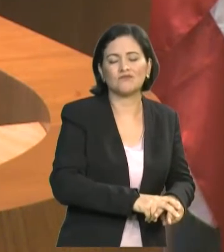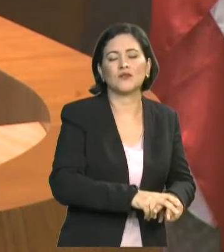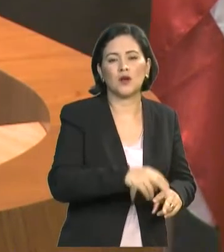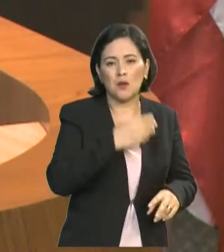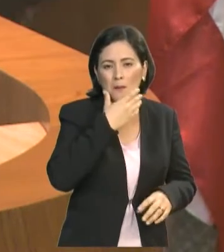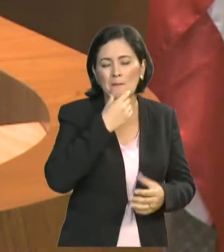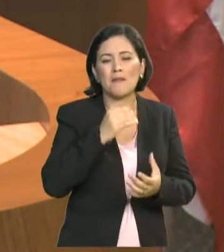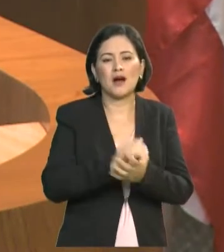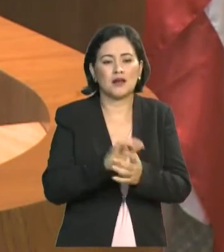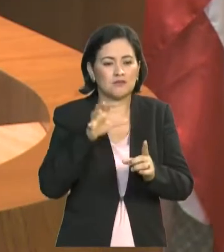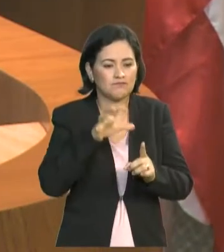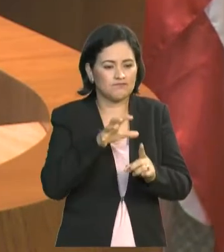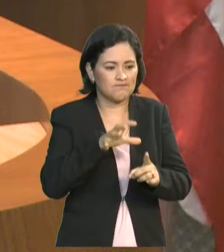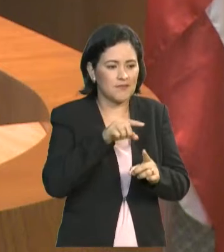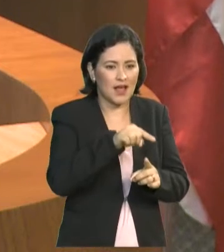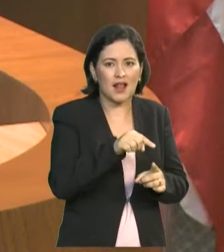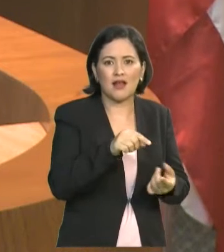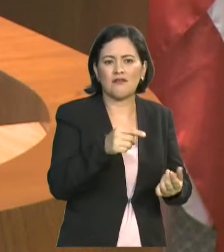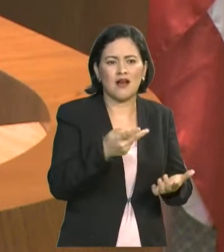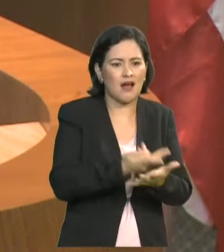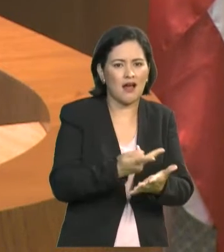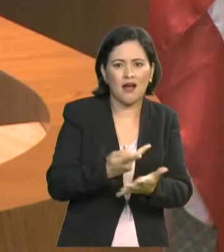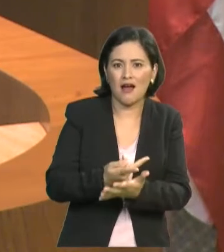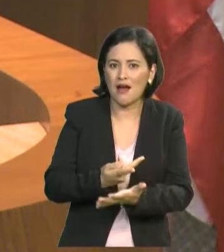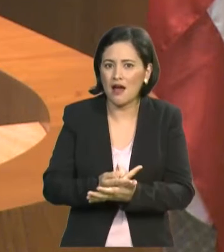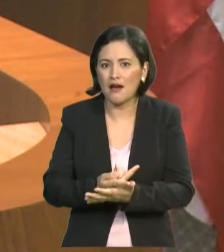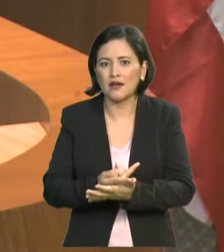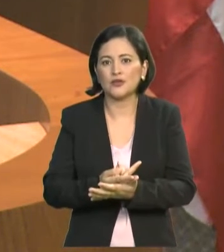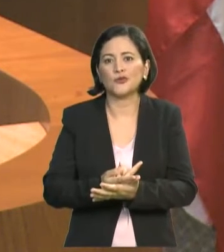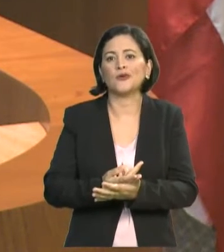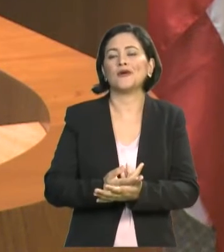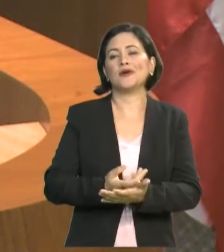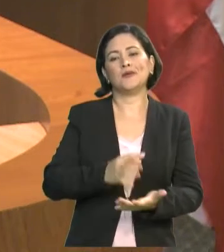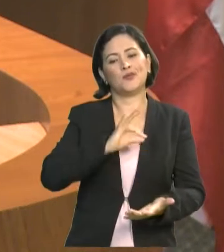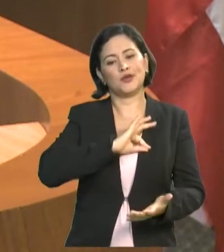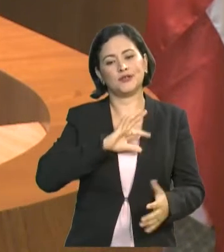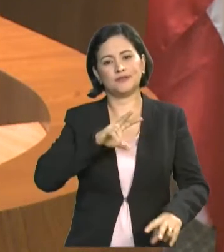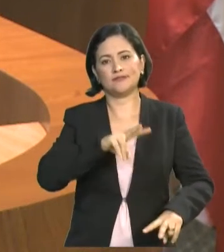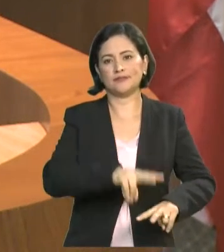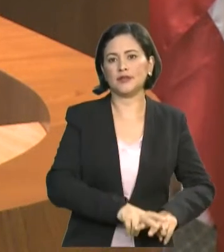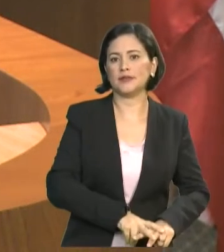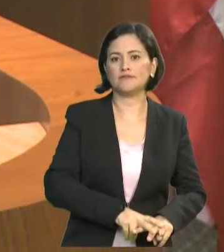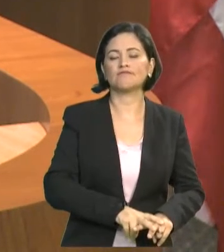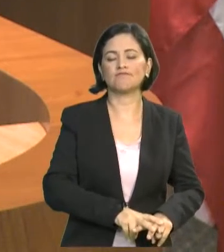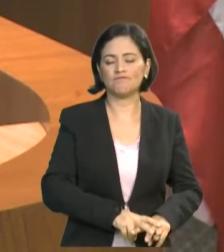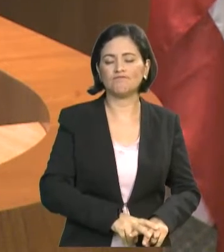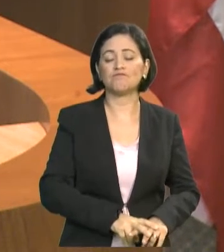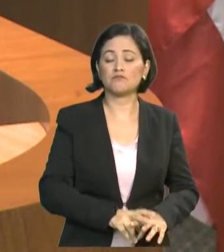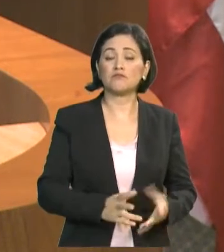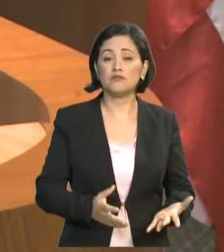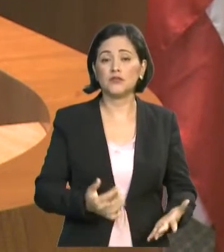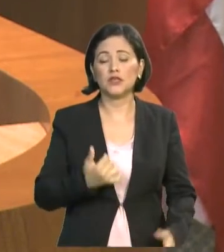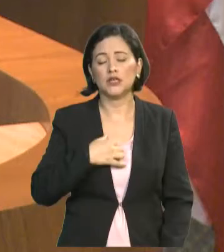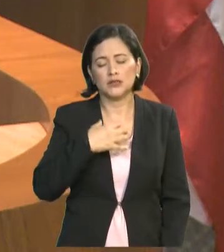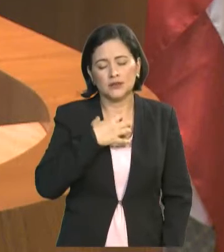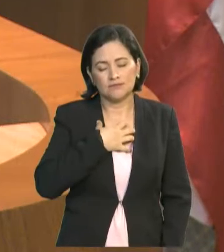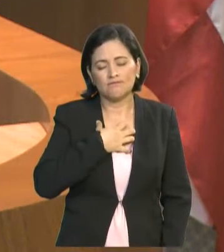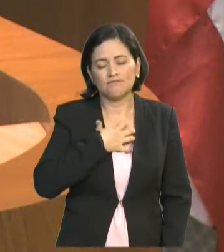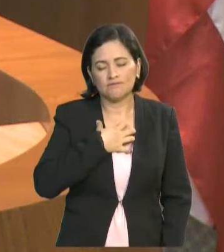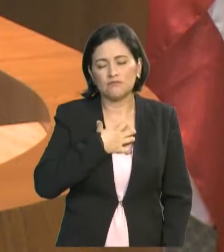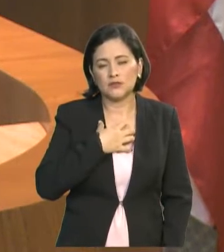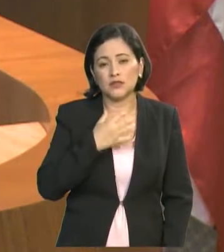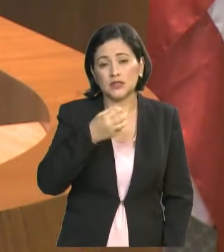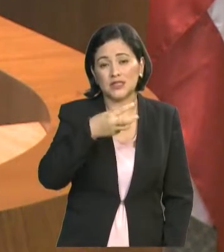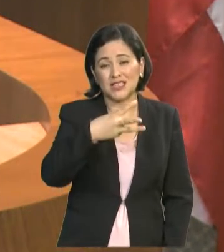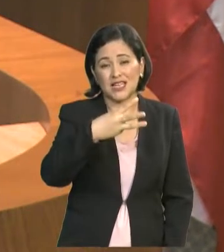310 mulheres que estão aqui no sistema da nossa capital, que mais da metade